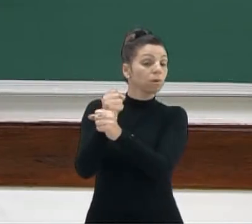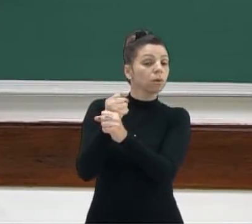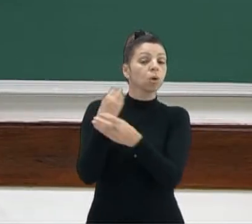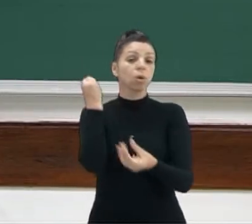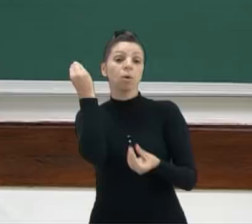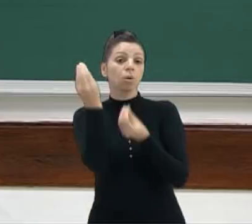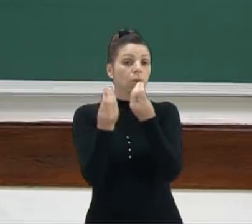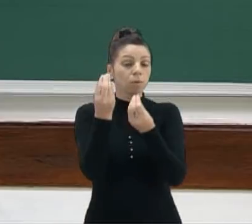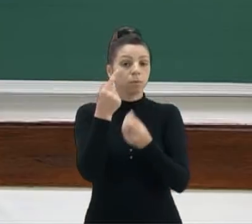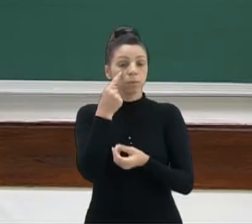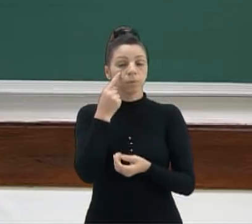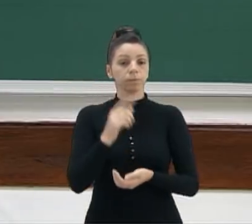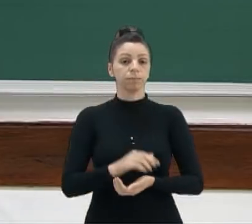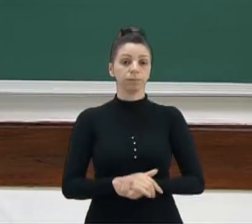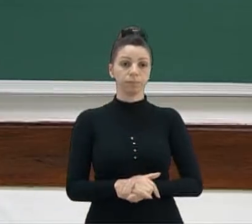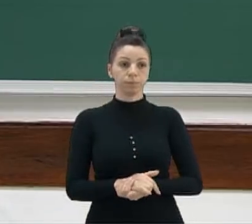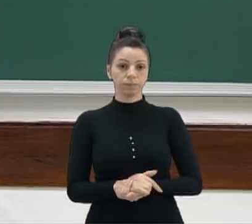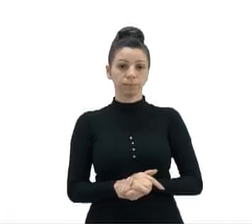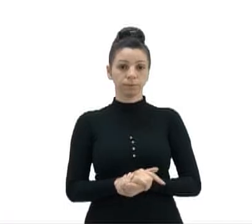forma? Vamos olhar?